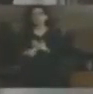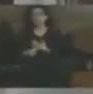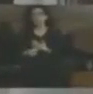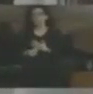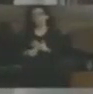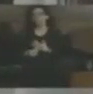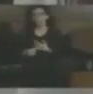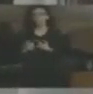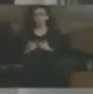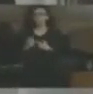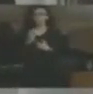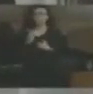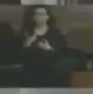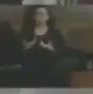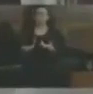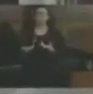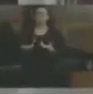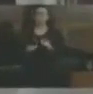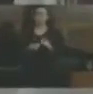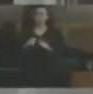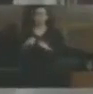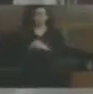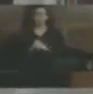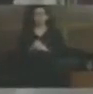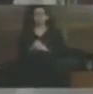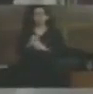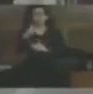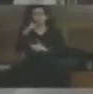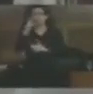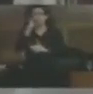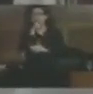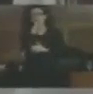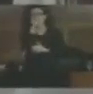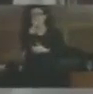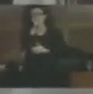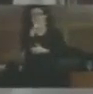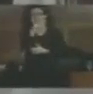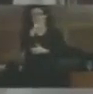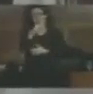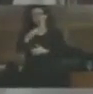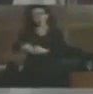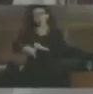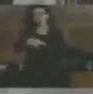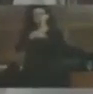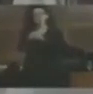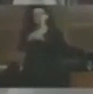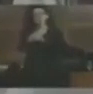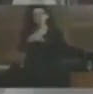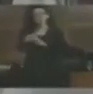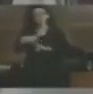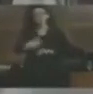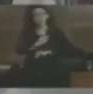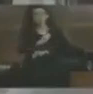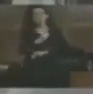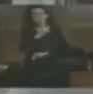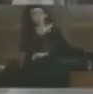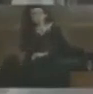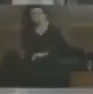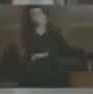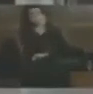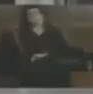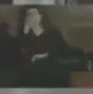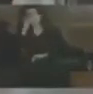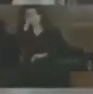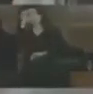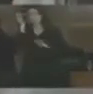Fuzila, porque não tem jeito. Na Paraíba ontem, foi 20 homens armados e resgataram 100 num presídio de segurança máxima.